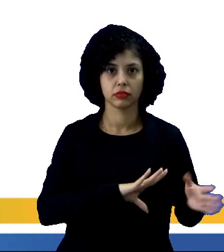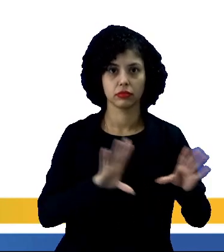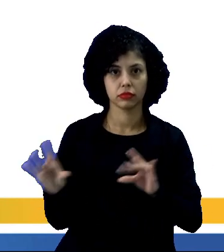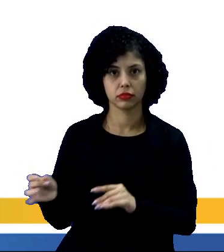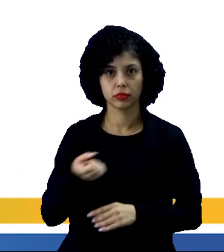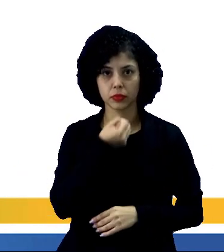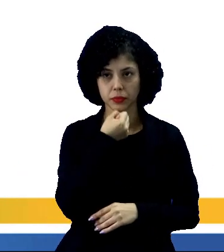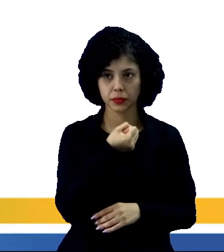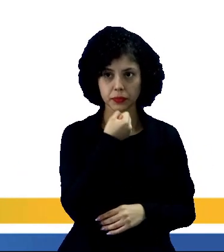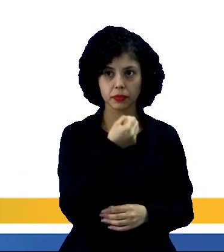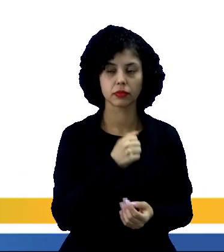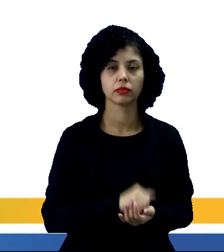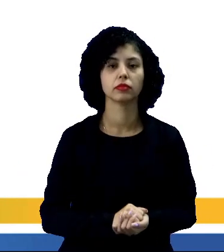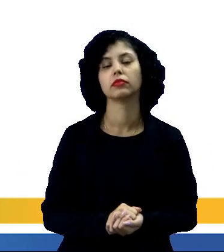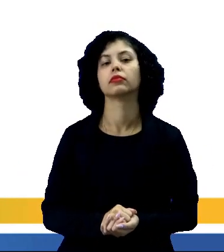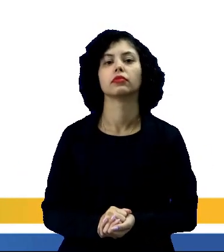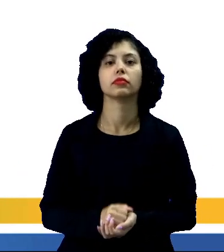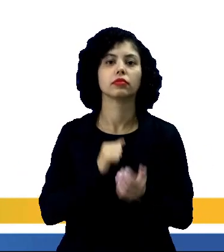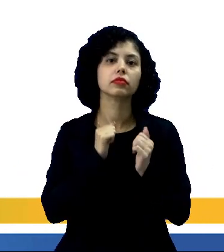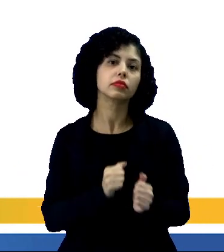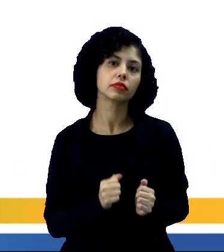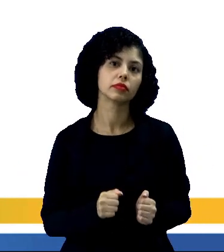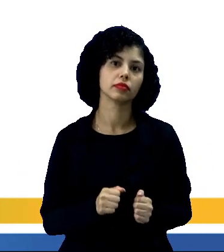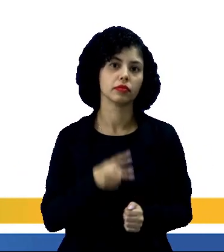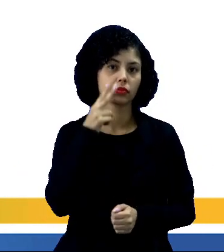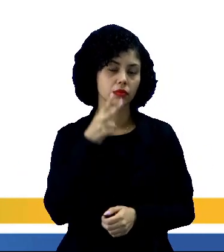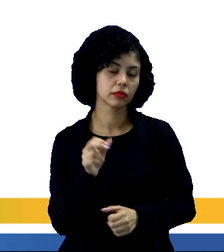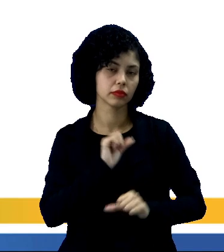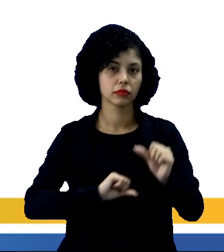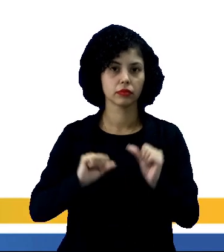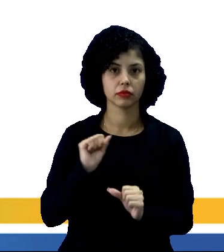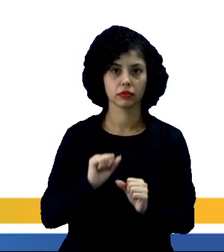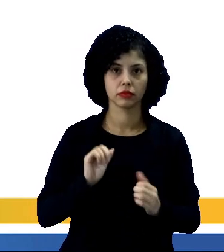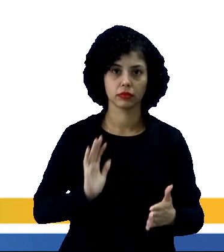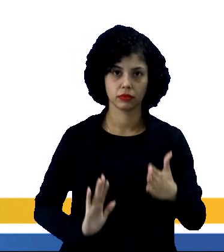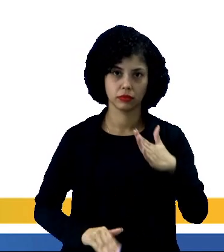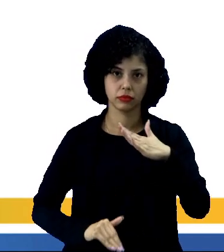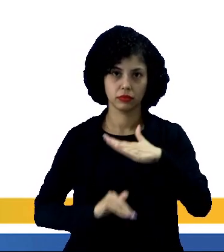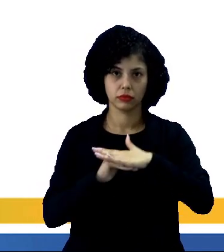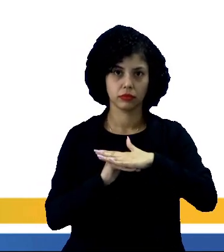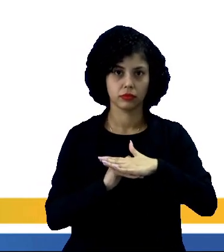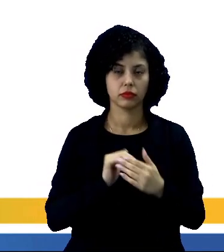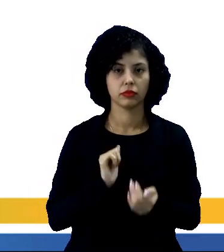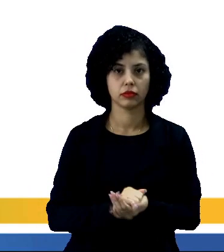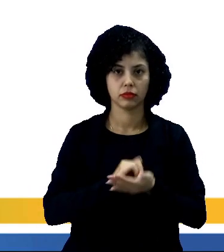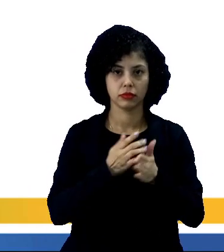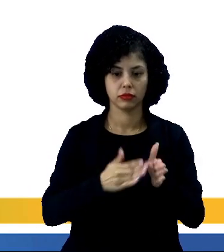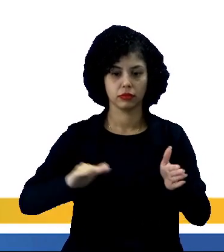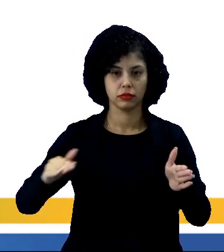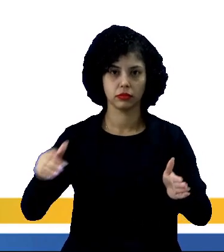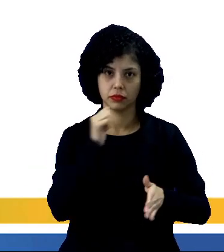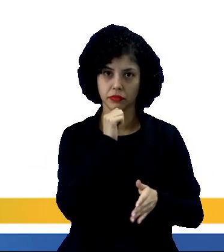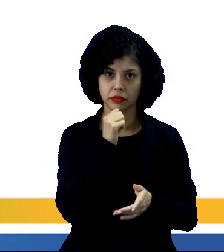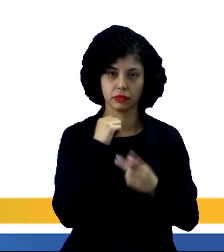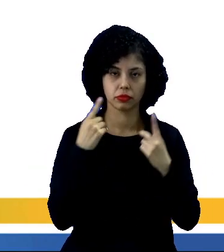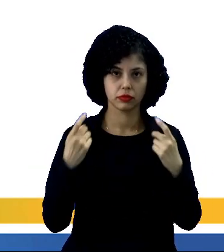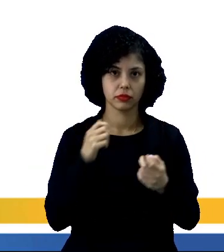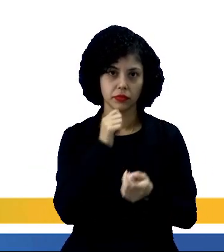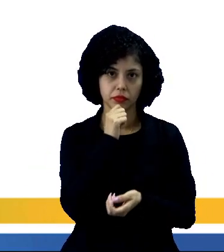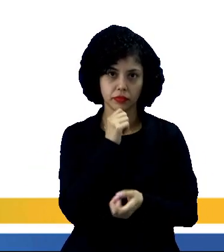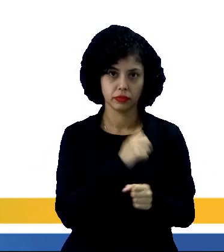de um microfone de diafragma que pode detectar mudanças na pressão atmosférica, ondas sonoras acústicas,